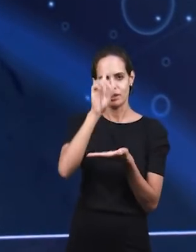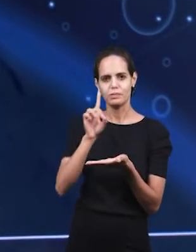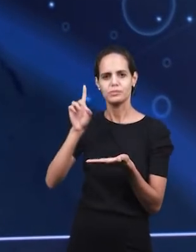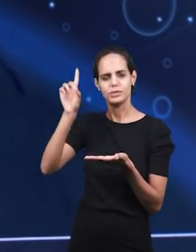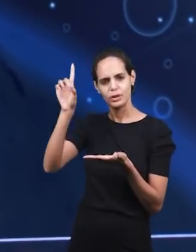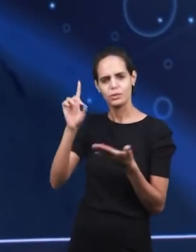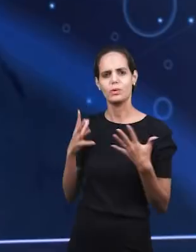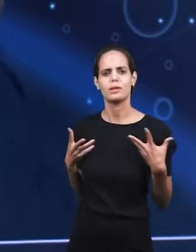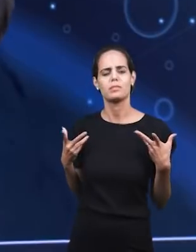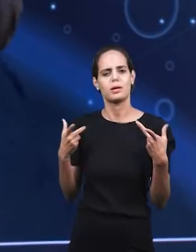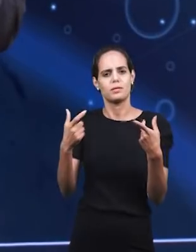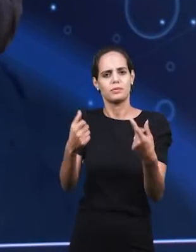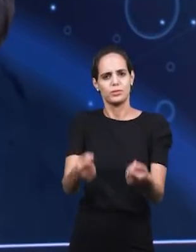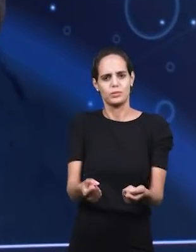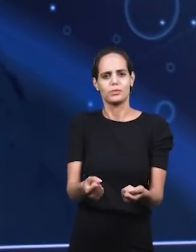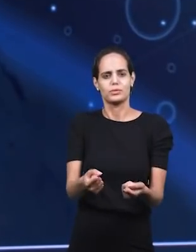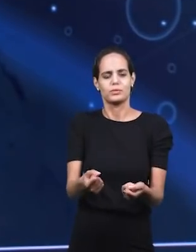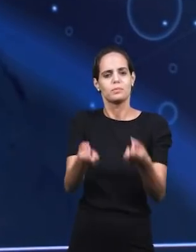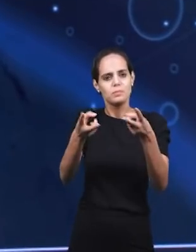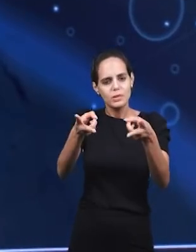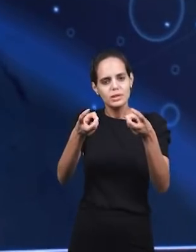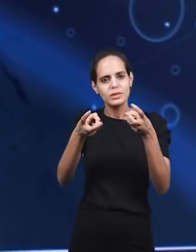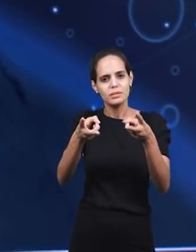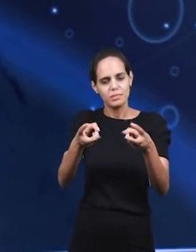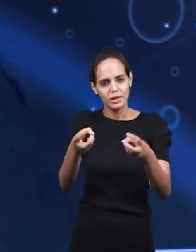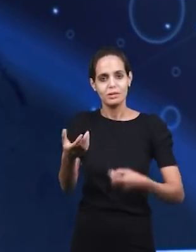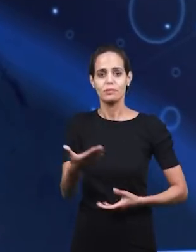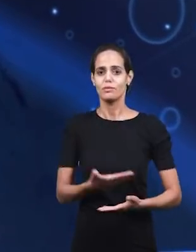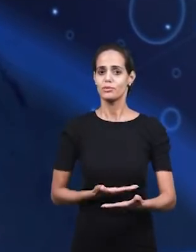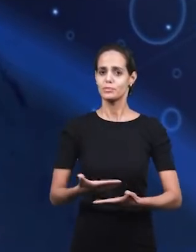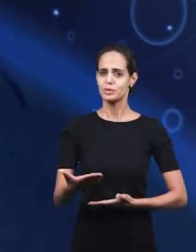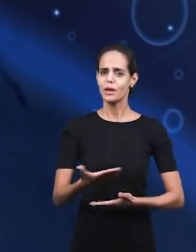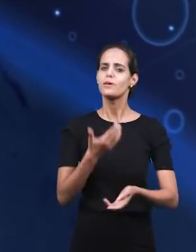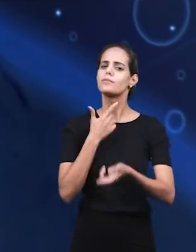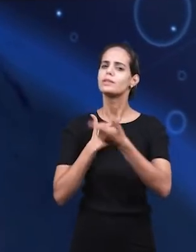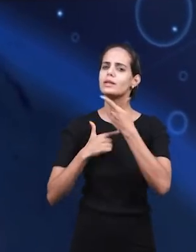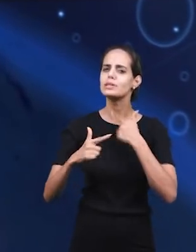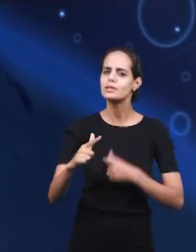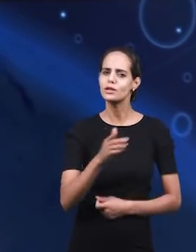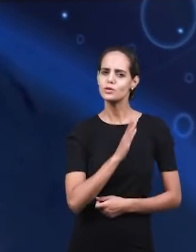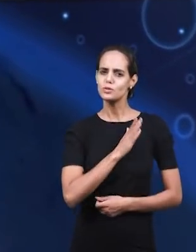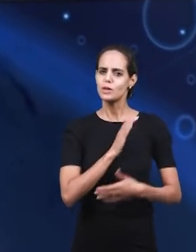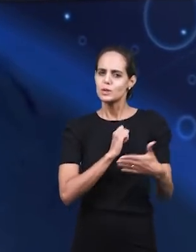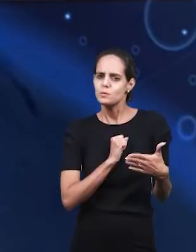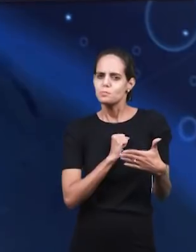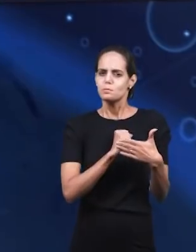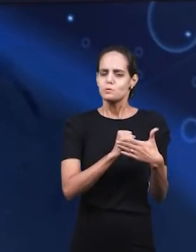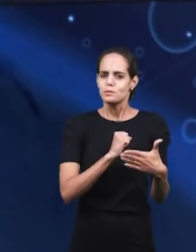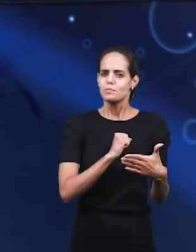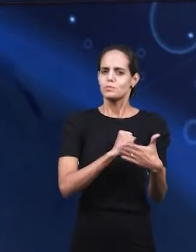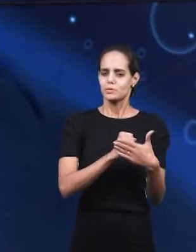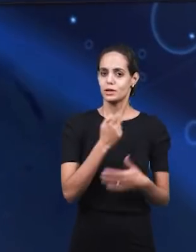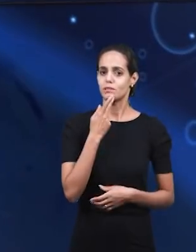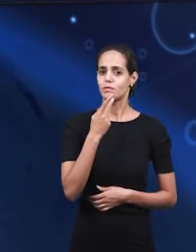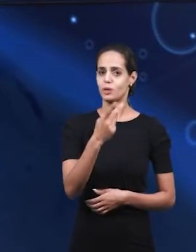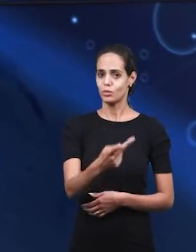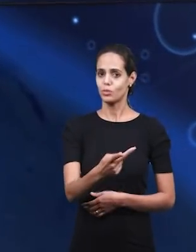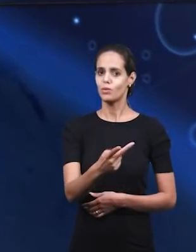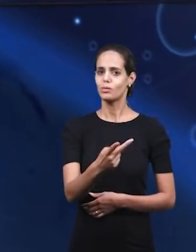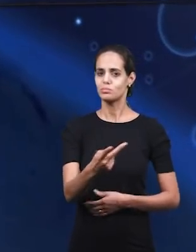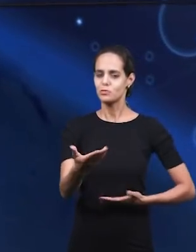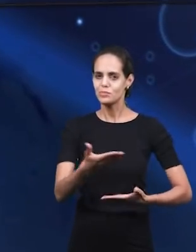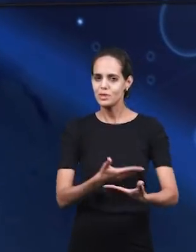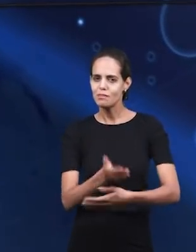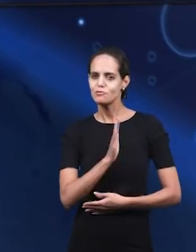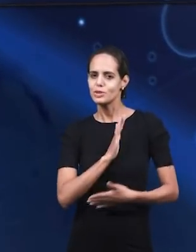Isso é maravilhoso, ver como os irmãos têm o desejo ardente, né? O pastor expressou isso,